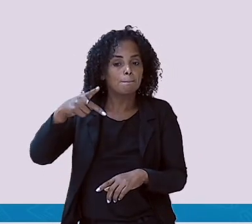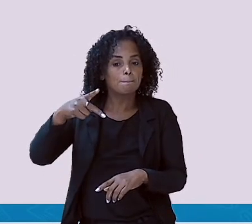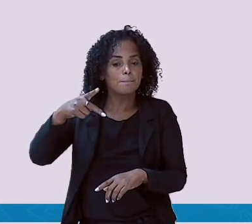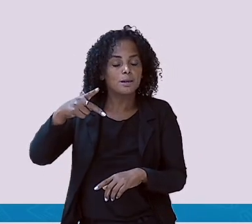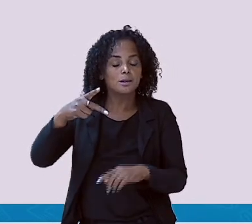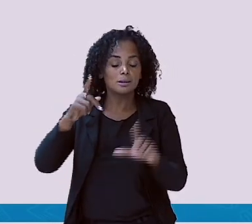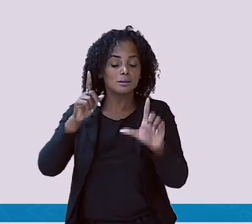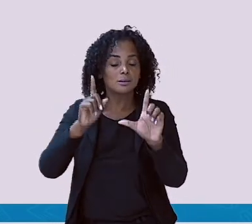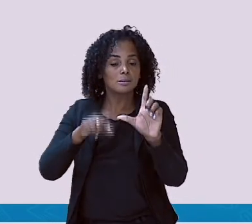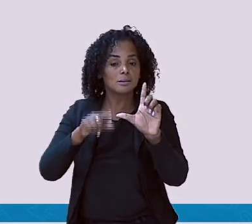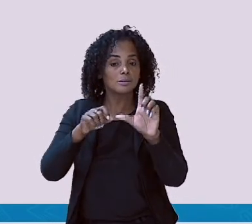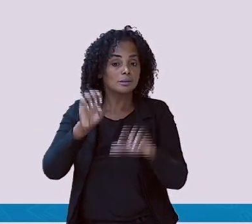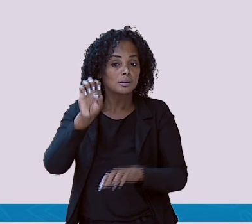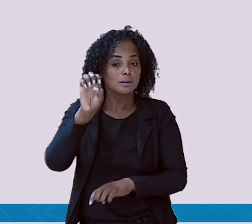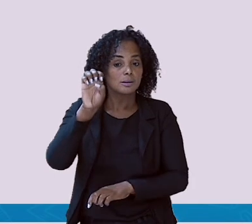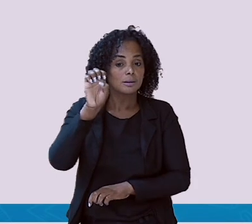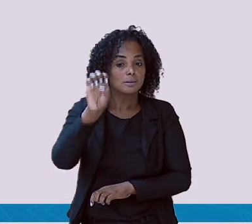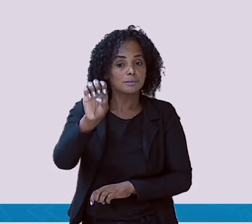E.